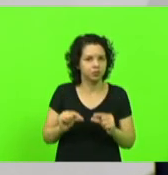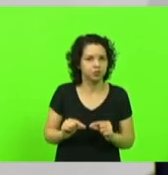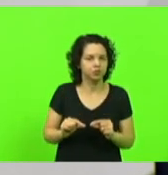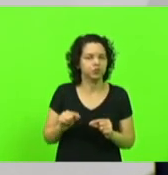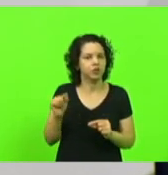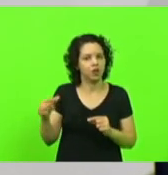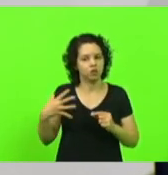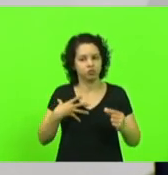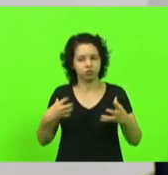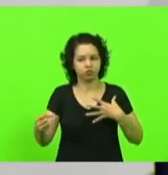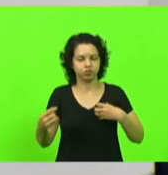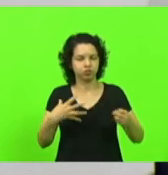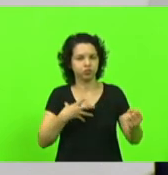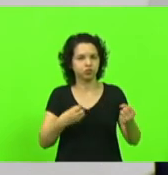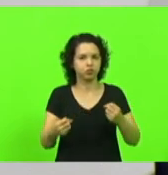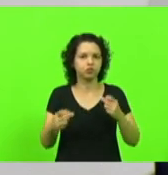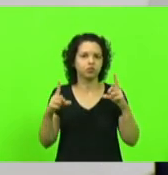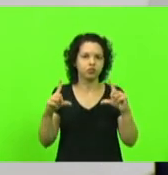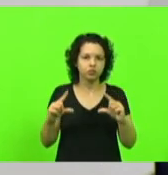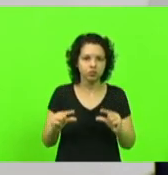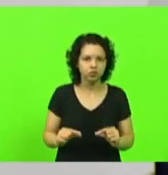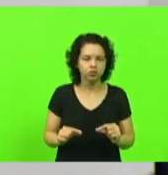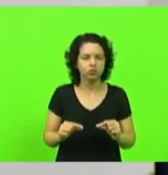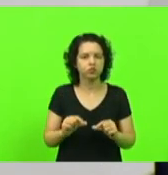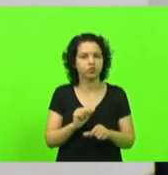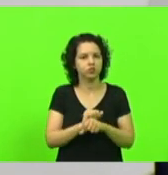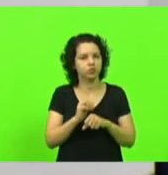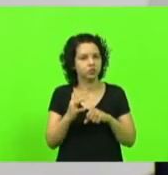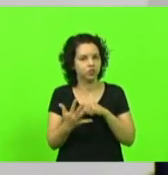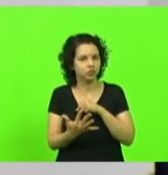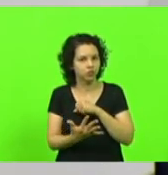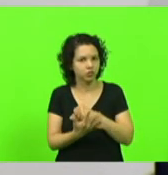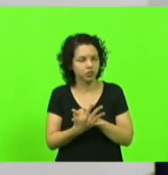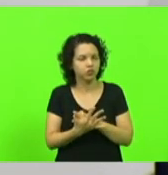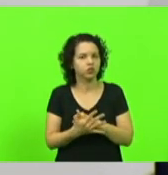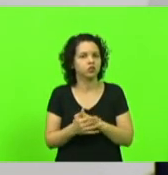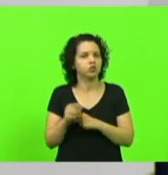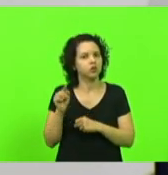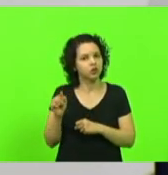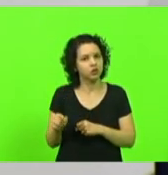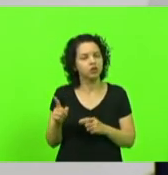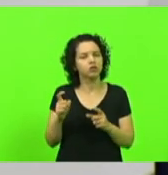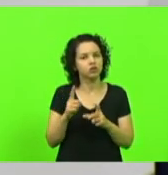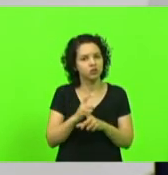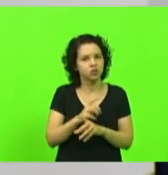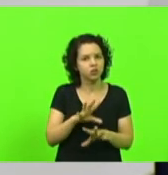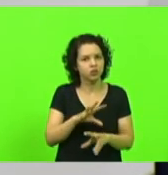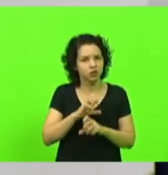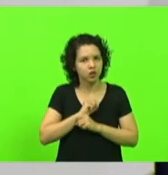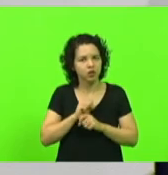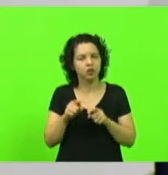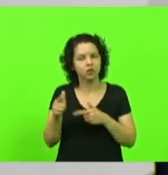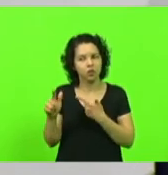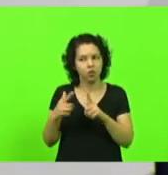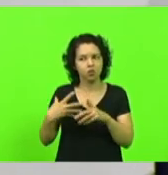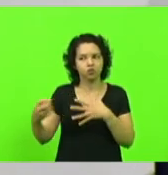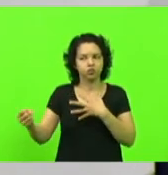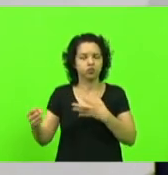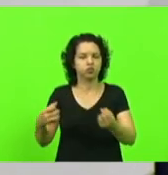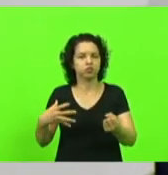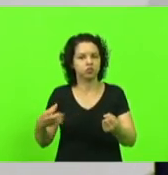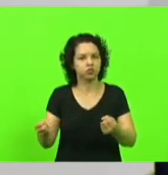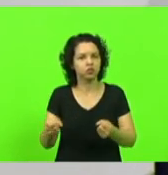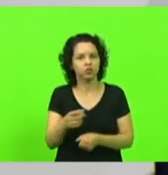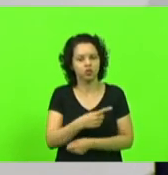passam menos o coronavírus. Elas são muito menos suscetíveis a se contagiar e a contagiar os outros. Então, por que